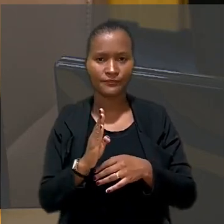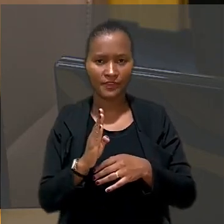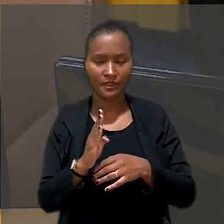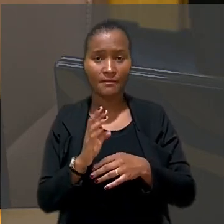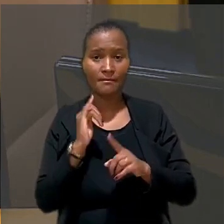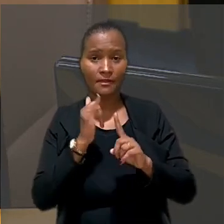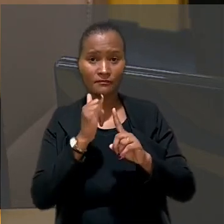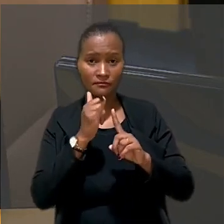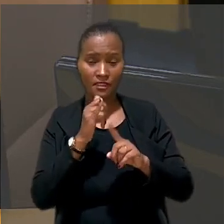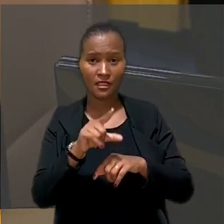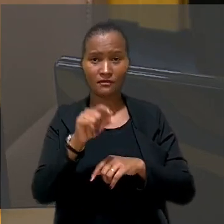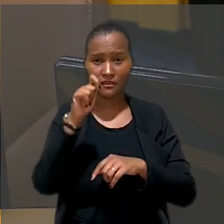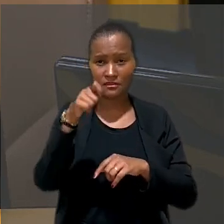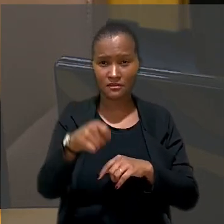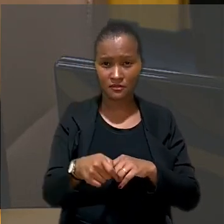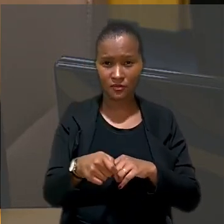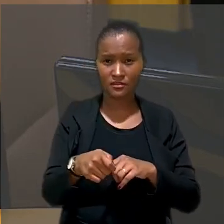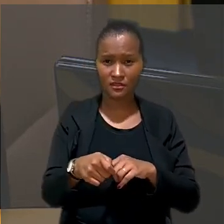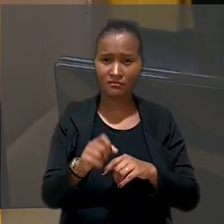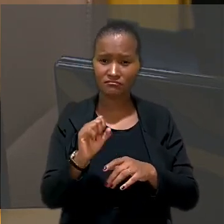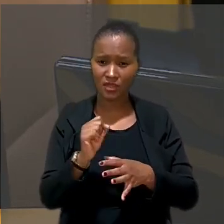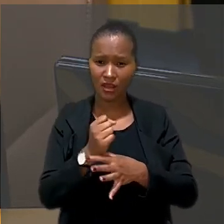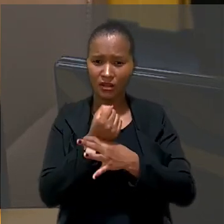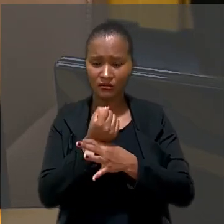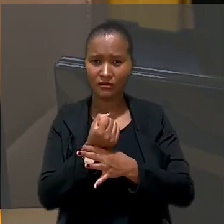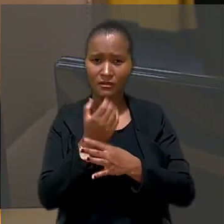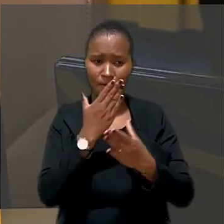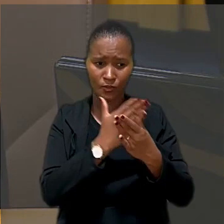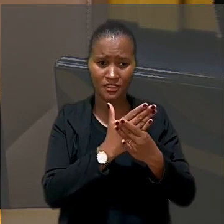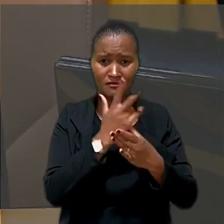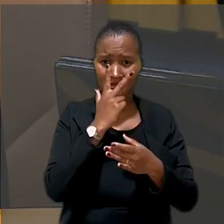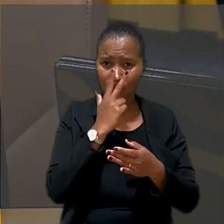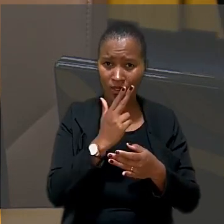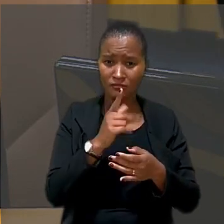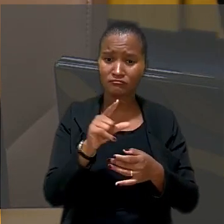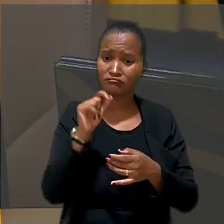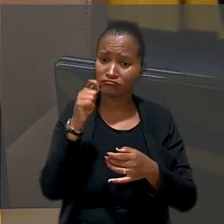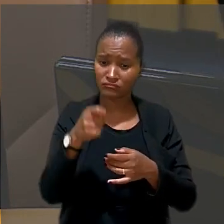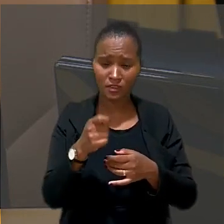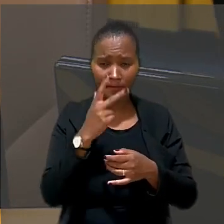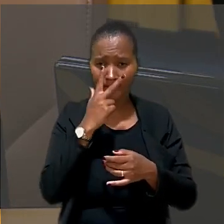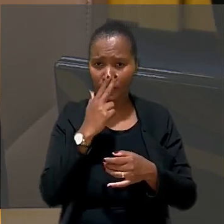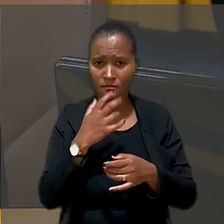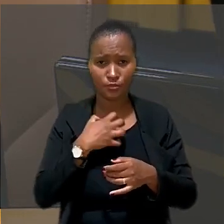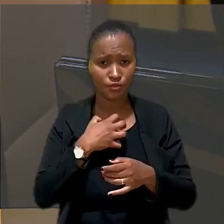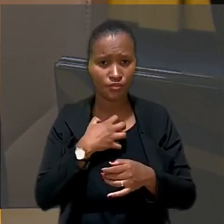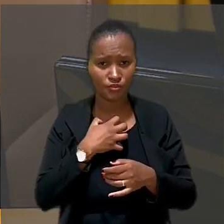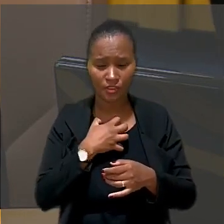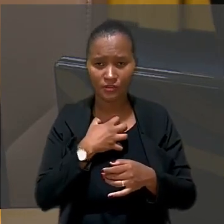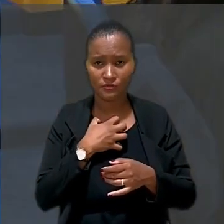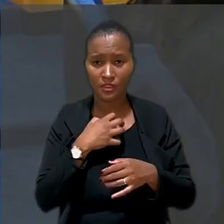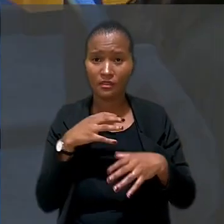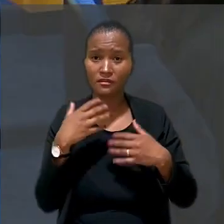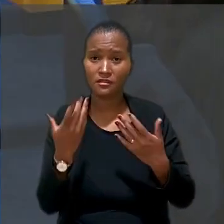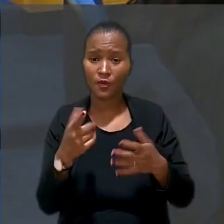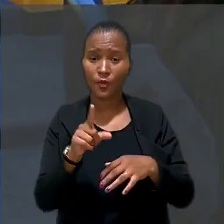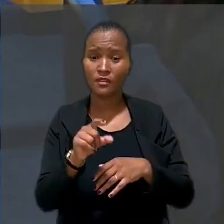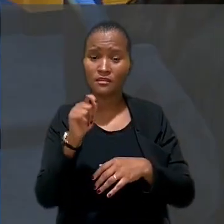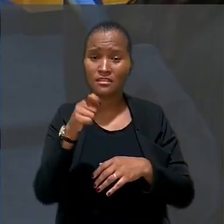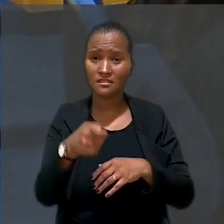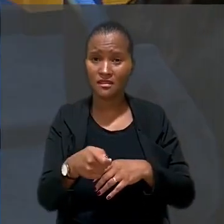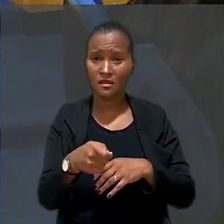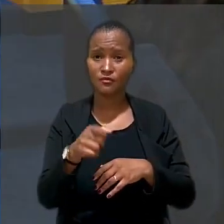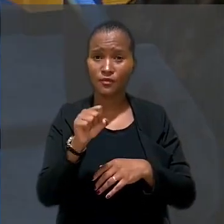o relator, as decisões vinculantes garantem que casos iguais sejam decididos da mesma maneira. Logo,